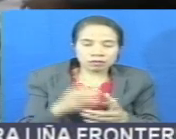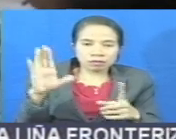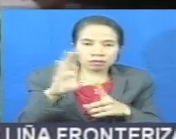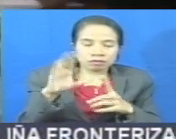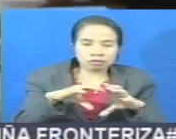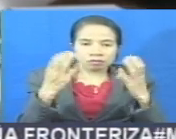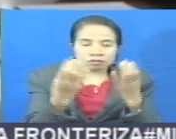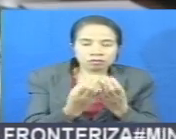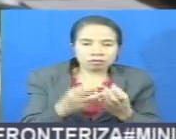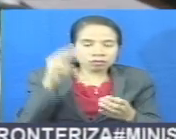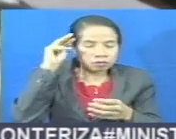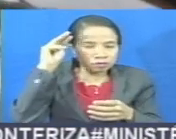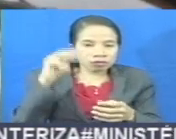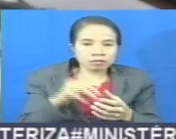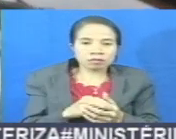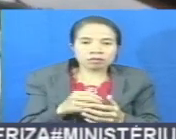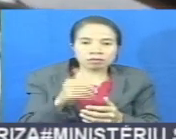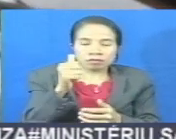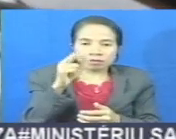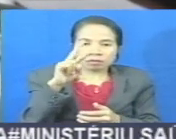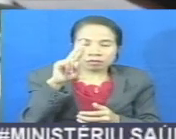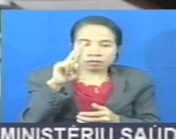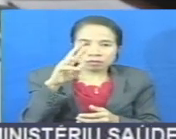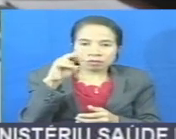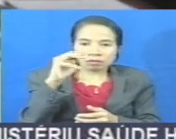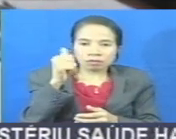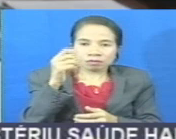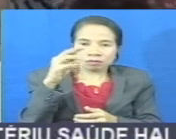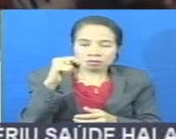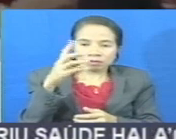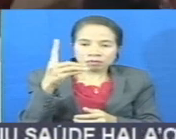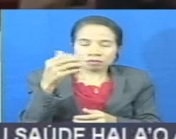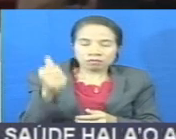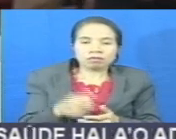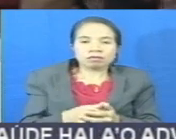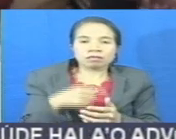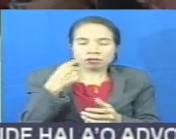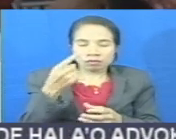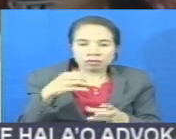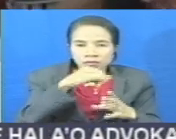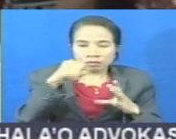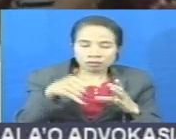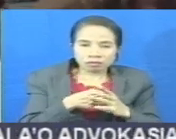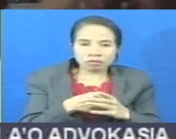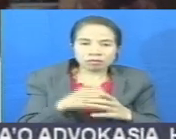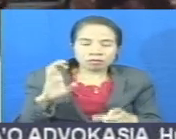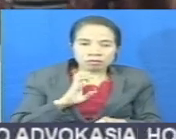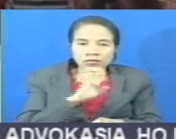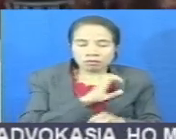Chefe Comissão Interministerial Armanda Berta dos Santos na equipa técnica envolve embaixador Austrália para